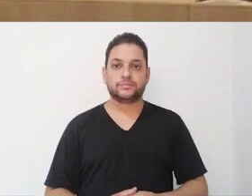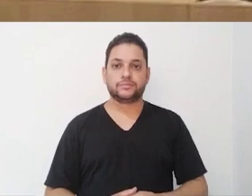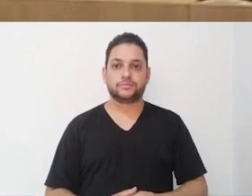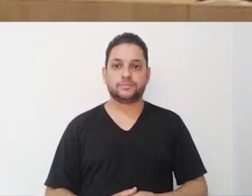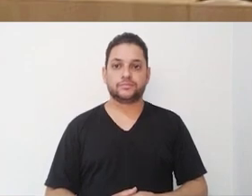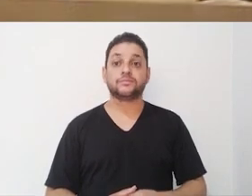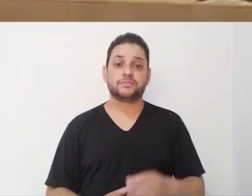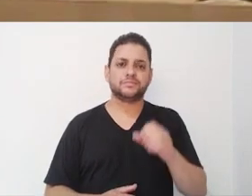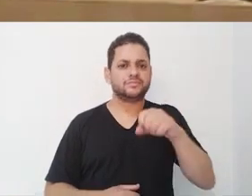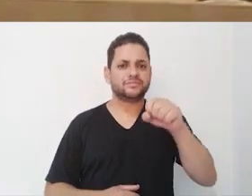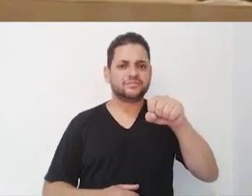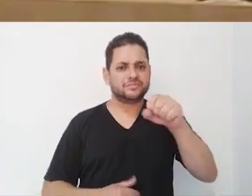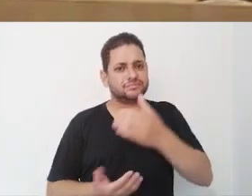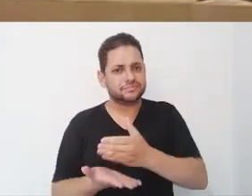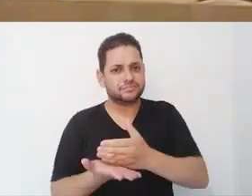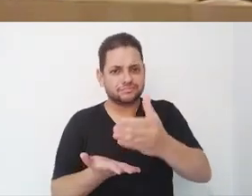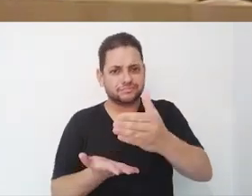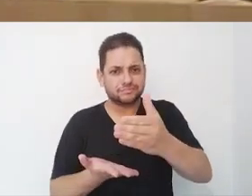Sim, desde o começo.